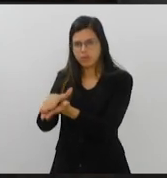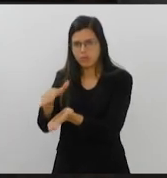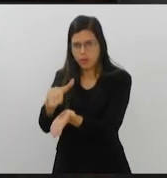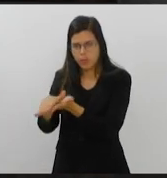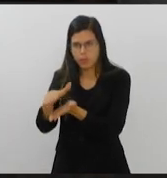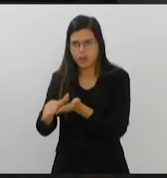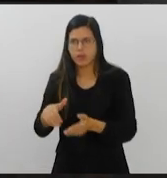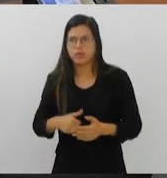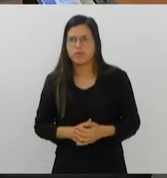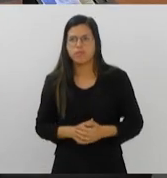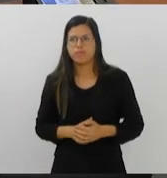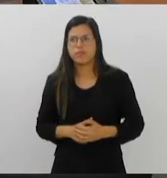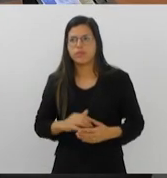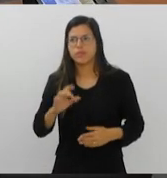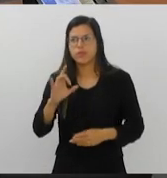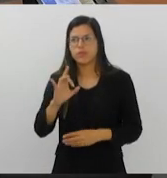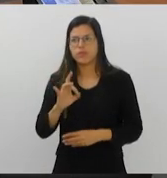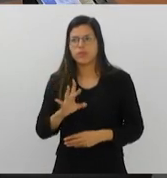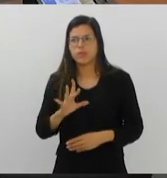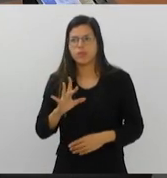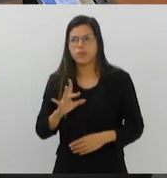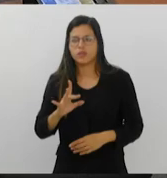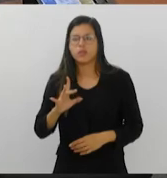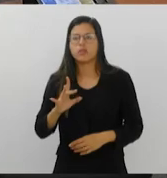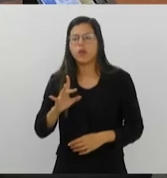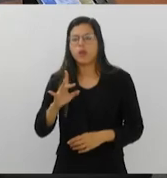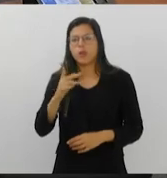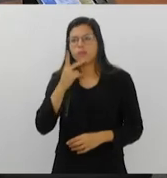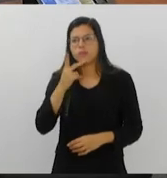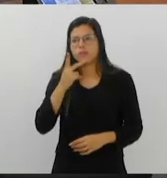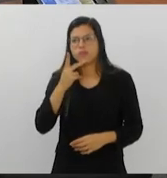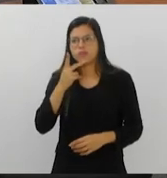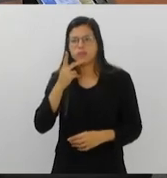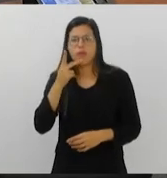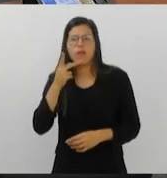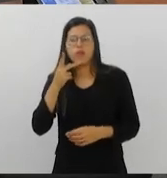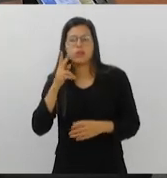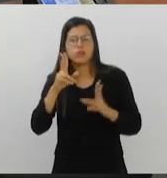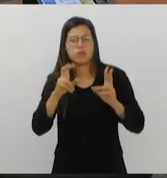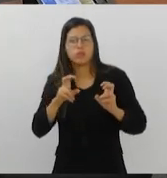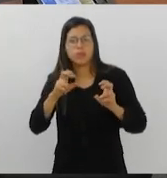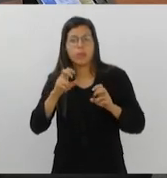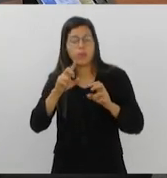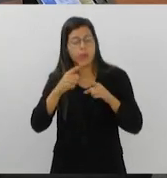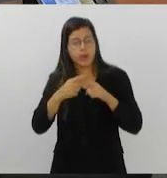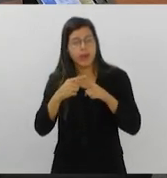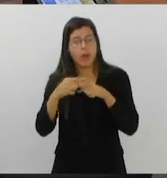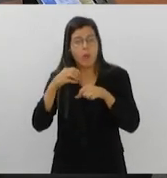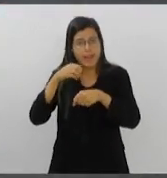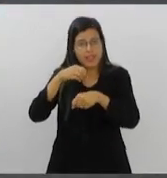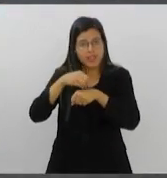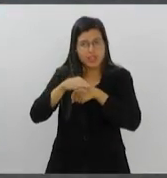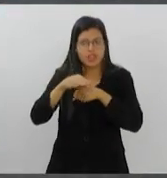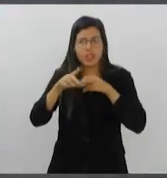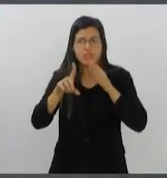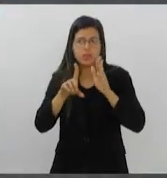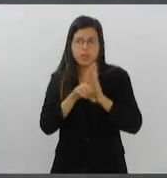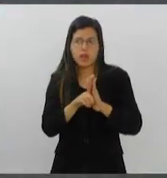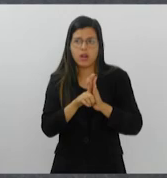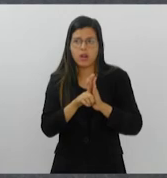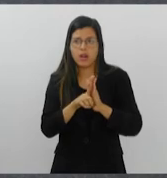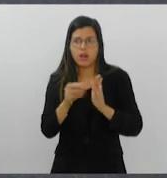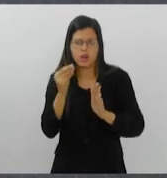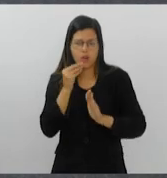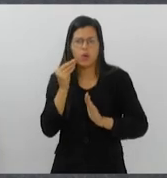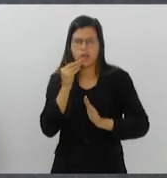para declarar, senhora deputada presidenta. Deputada Dani Monteiro. Para chamar a atenção, porque é uma indicação legislativa, por obviedade, a gente não está